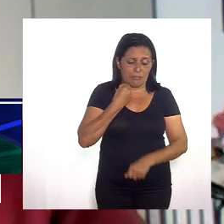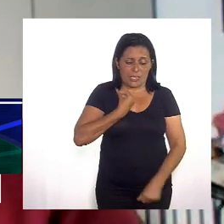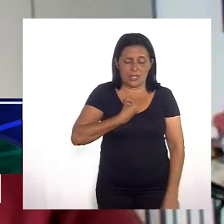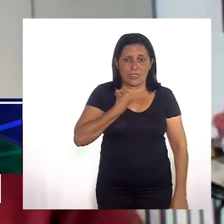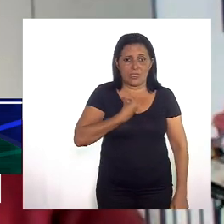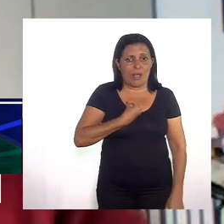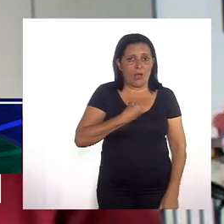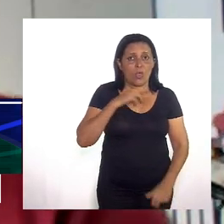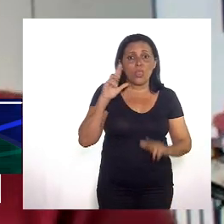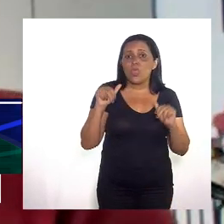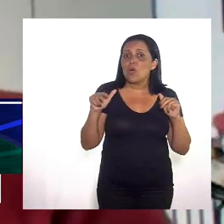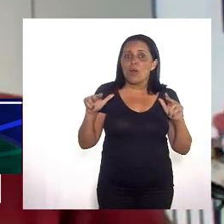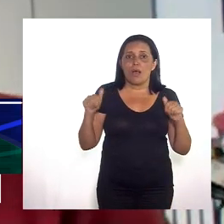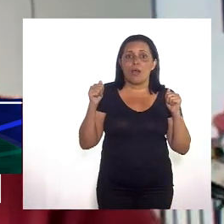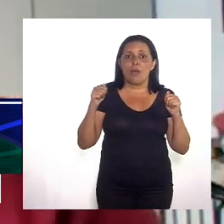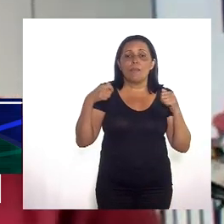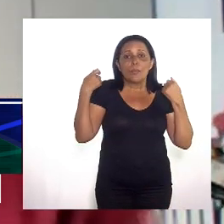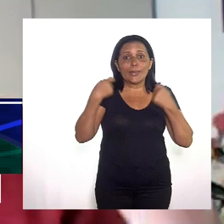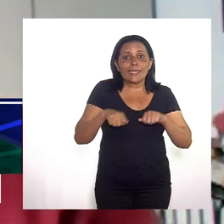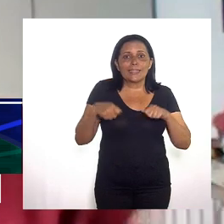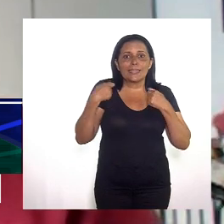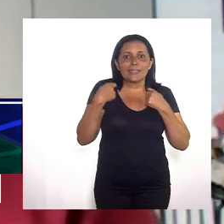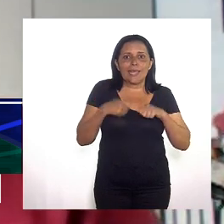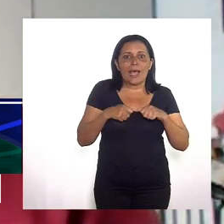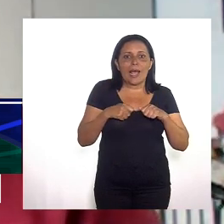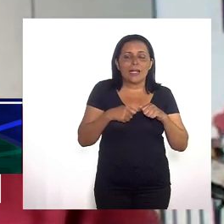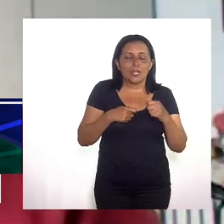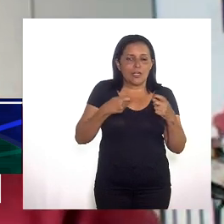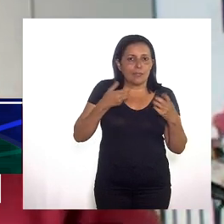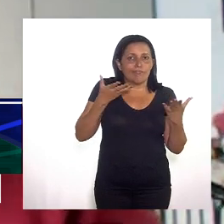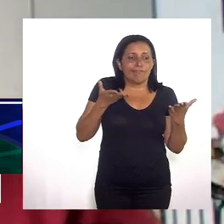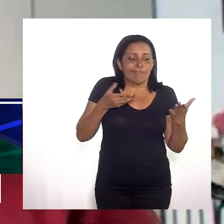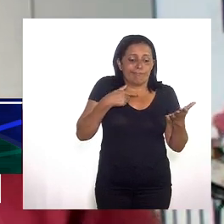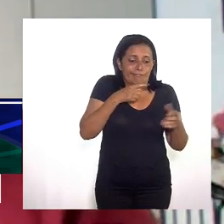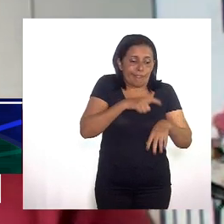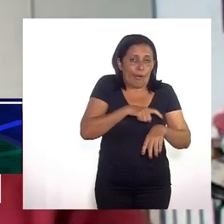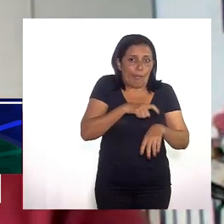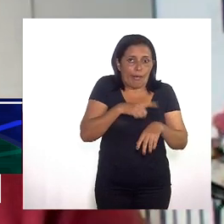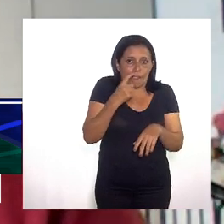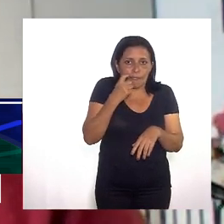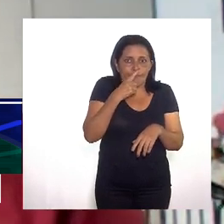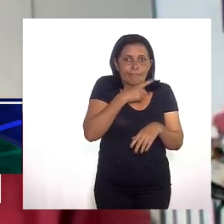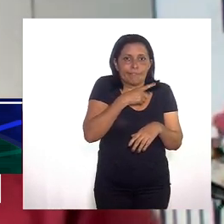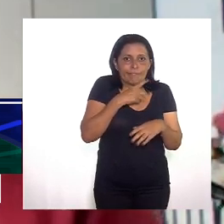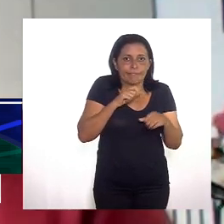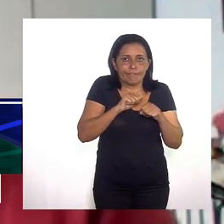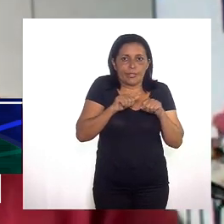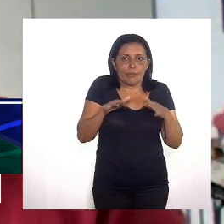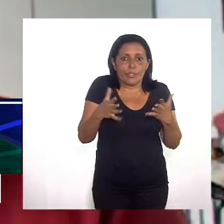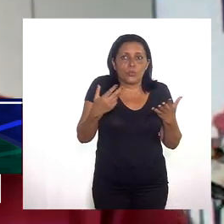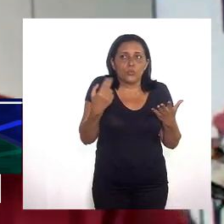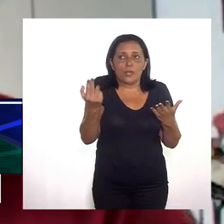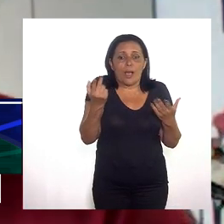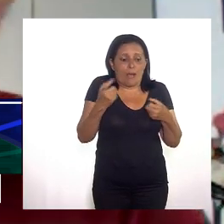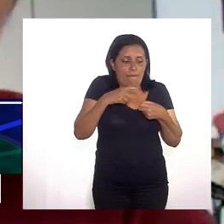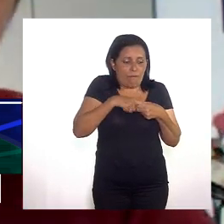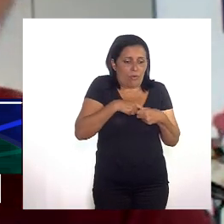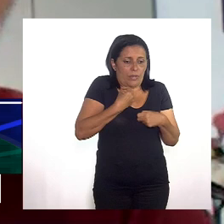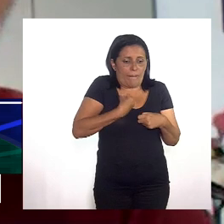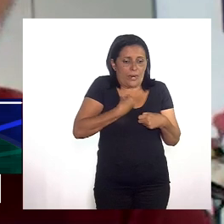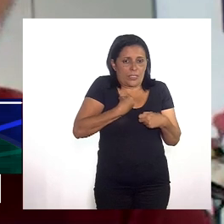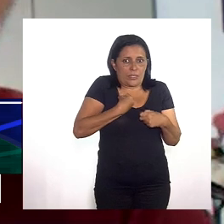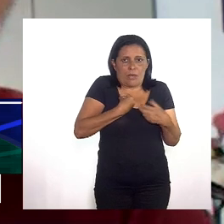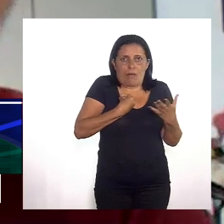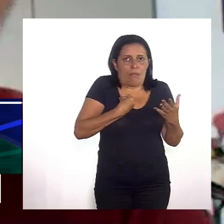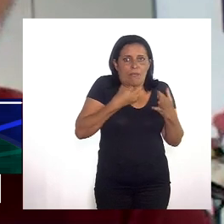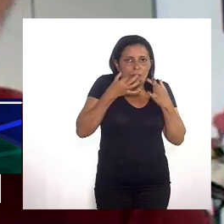presencial. Mas ele é uma necessidade imposta por esse momento da pandemia em que a gente ainda não tem condições de retomada das atividades presenciais.